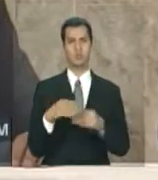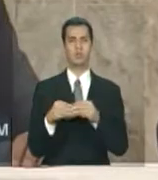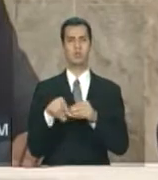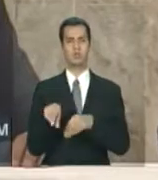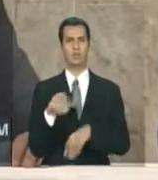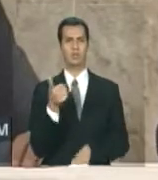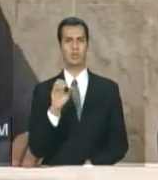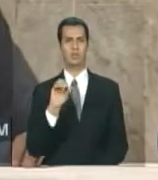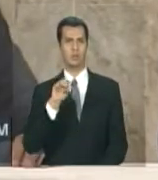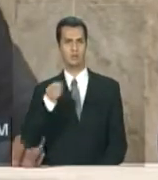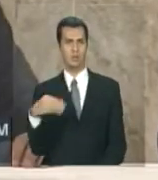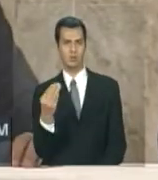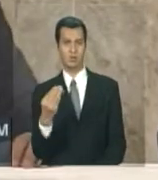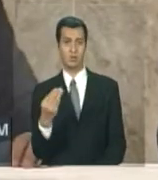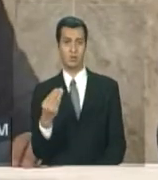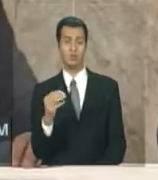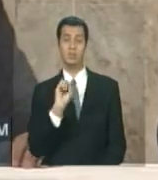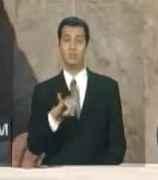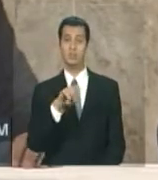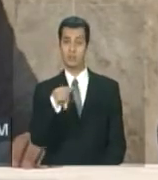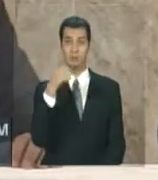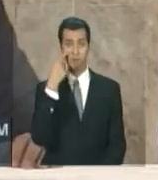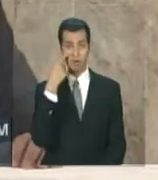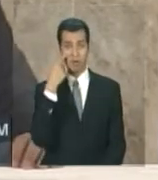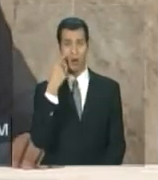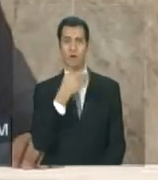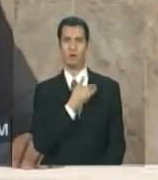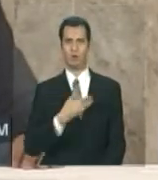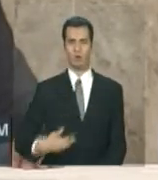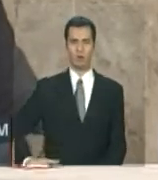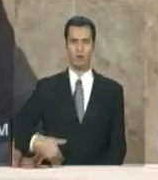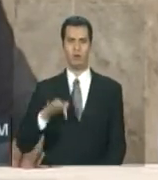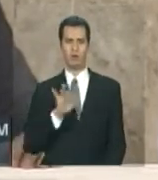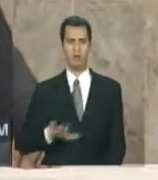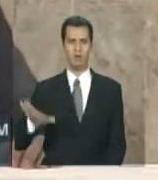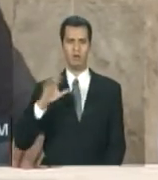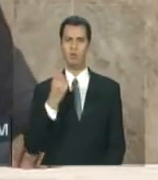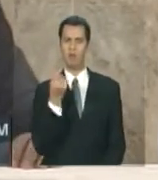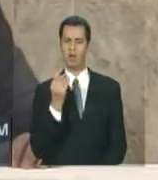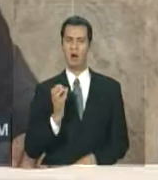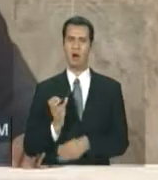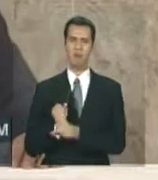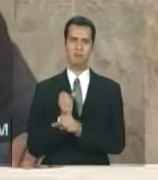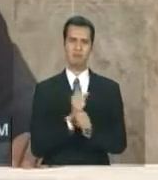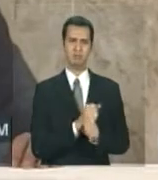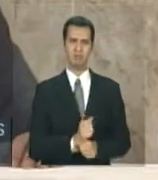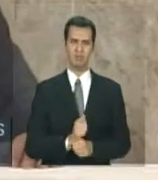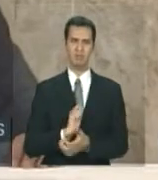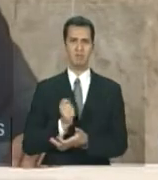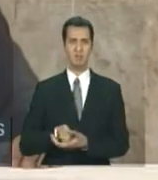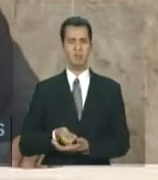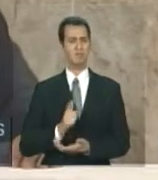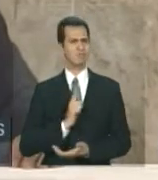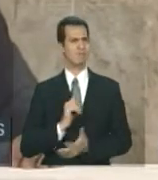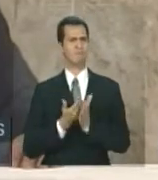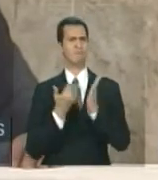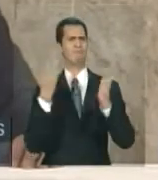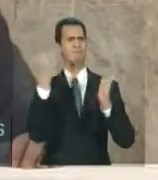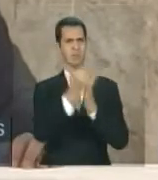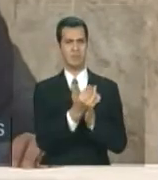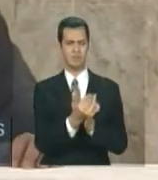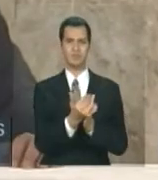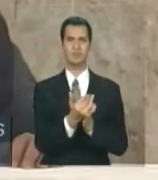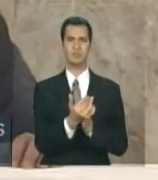somar o dinheiro que o governo federal está gastando, é bem mais do que os 20 solicitados e que